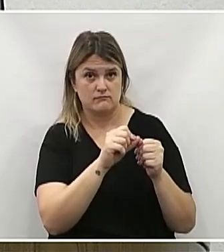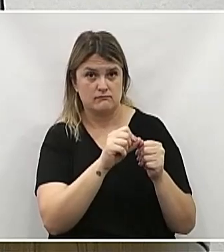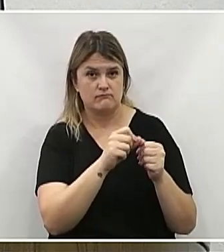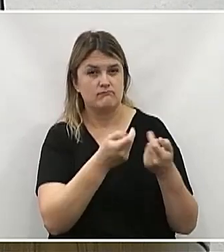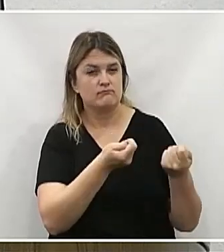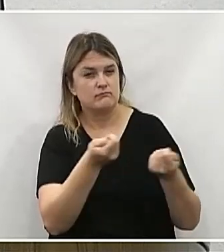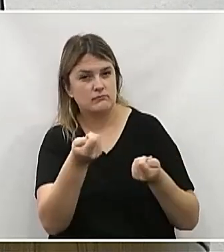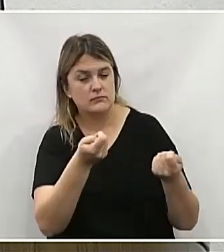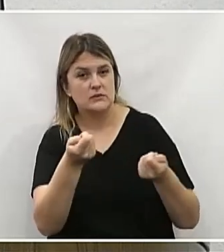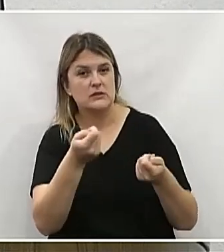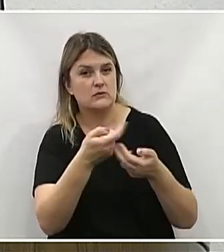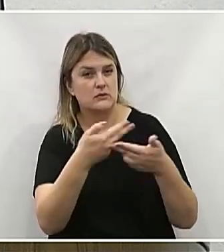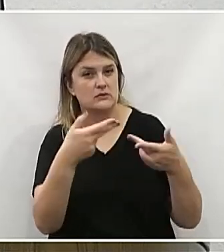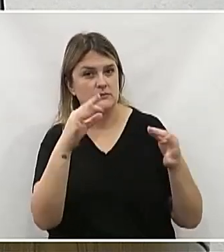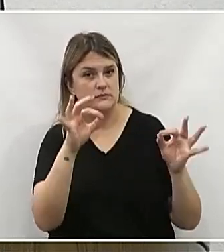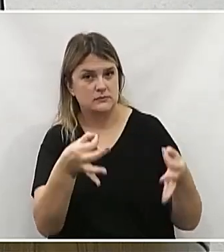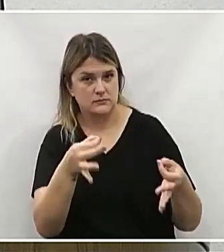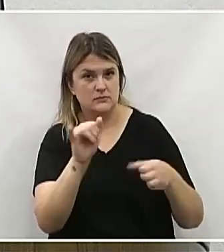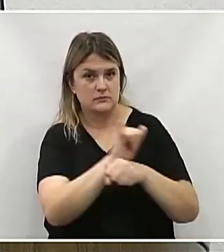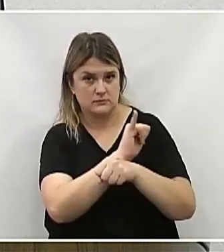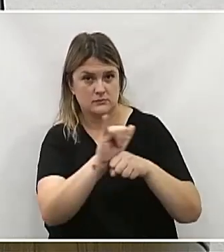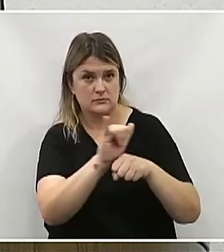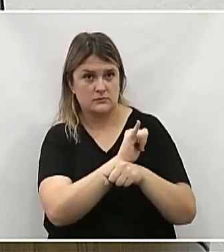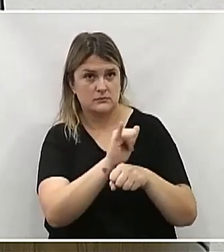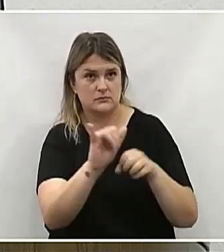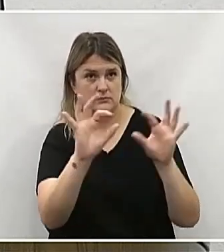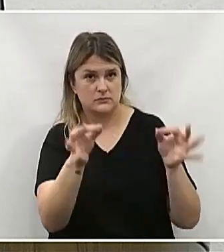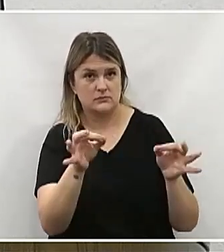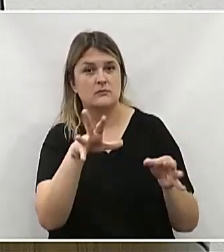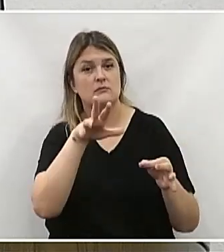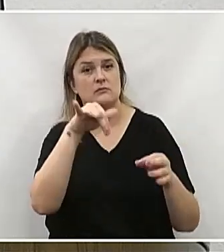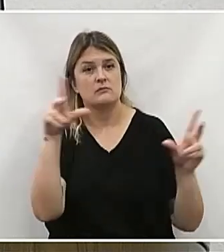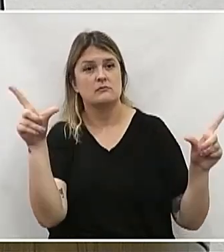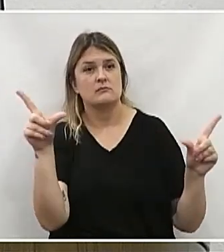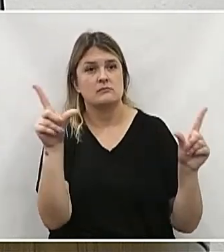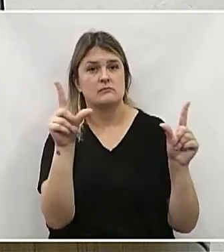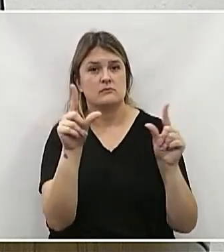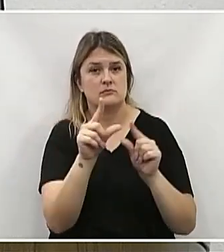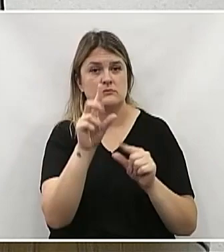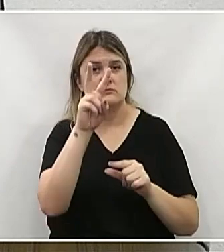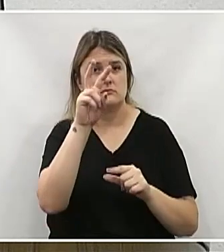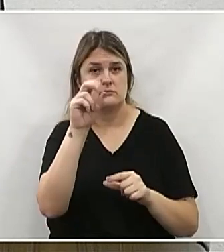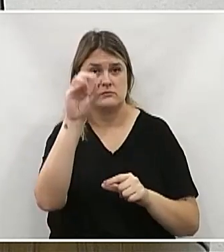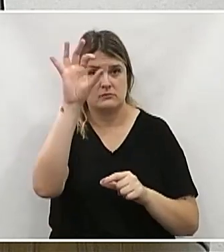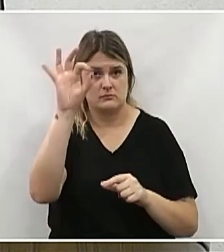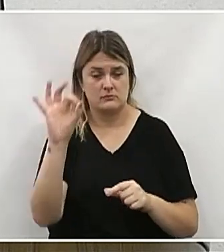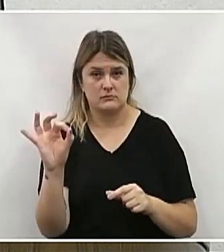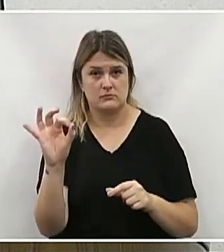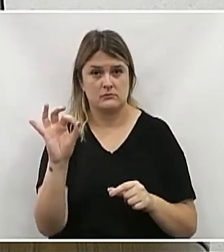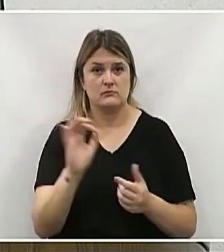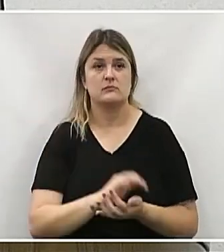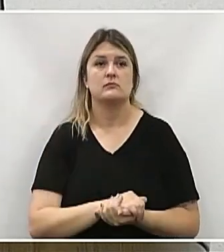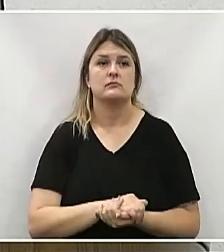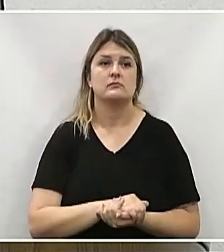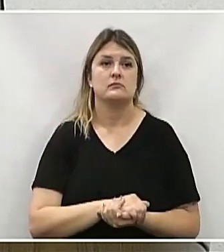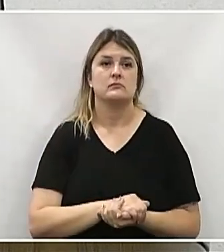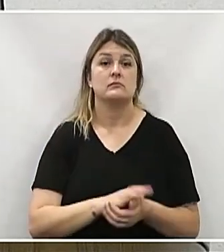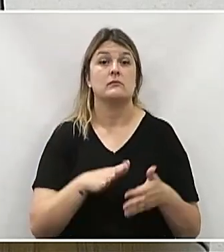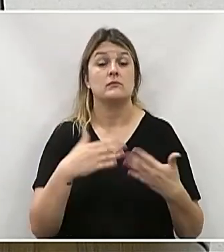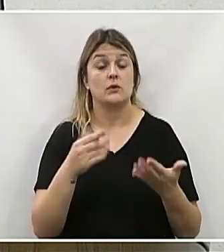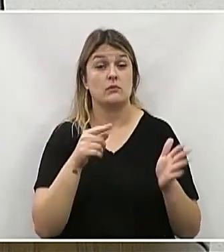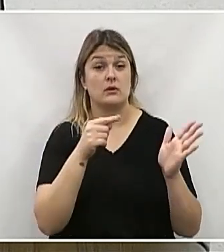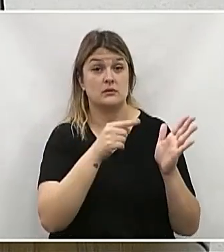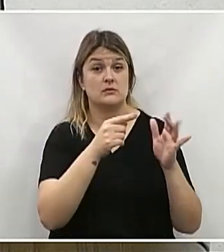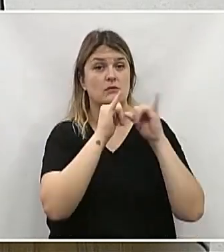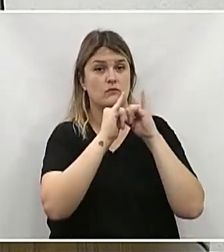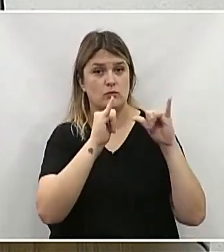nejo eficiente a redução do suicídio pode ser de 50%. Então esse